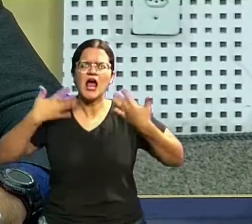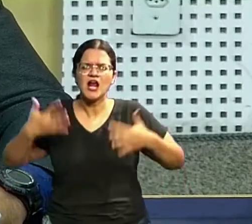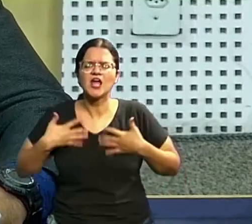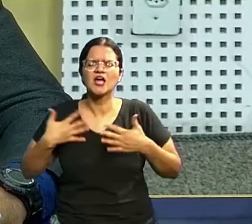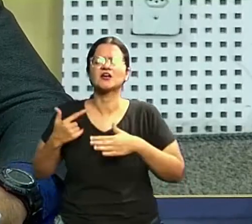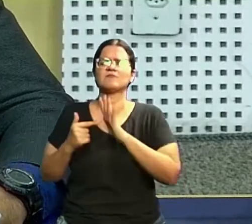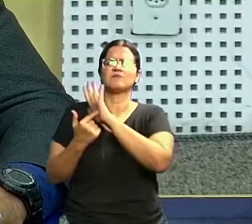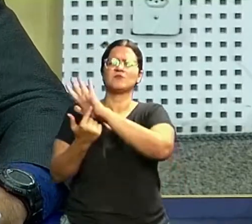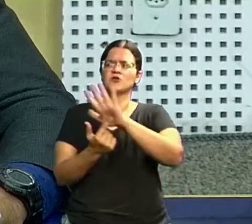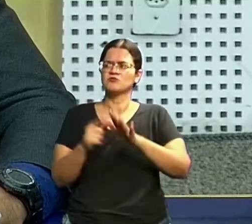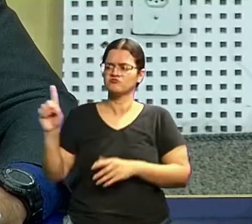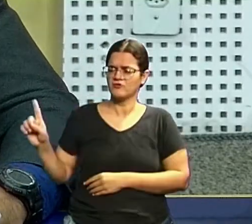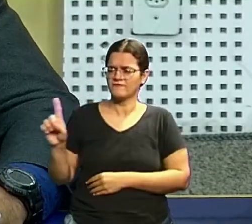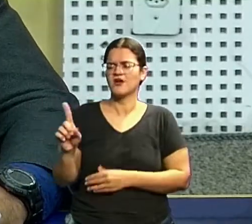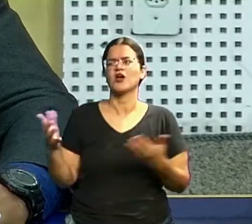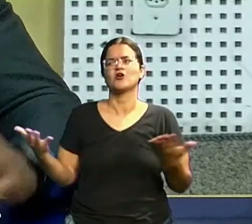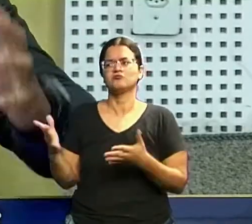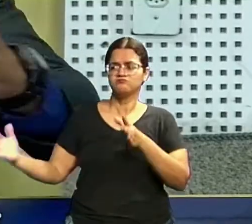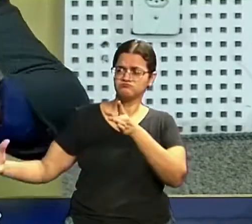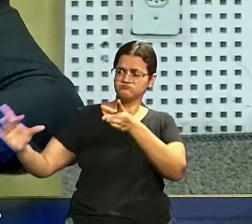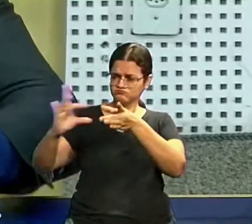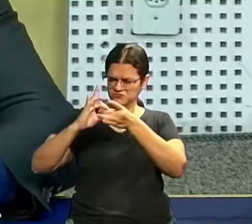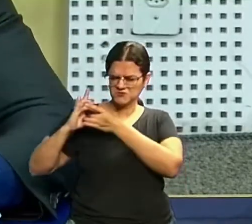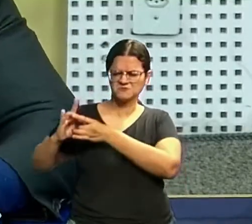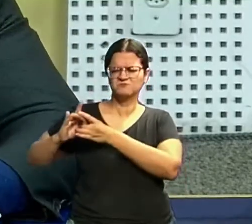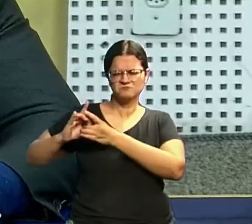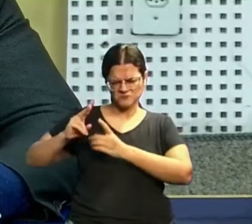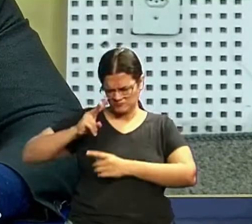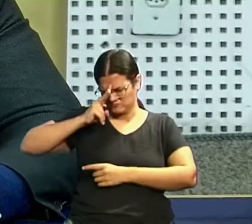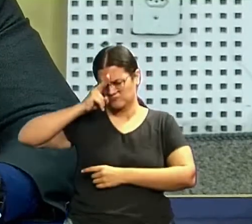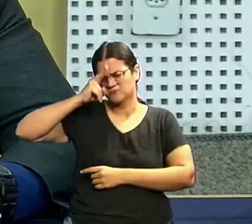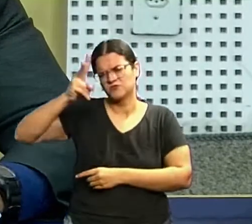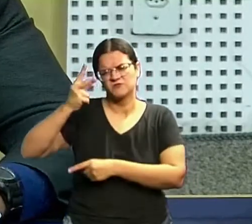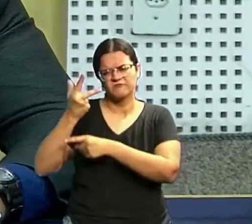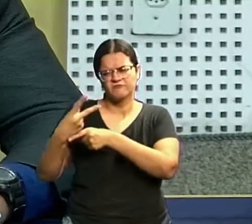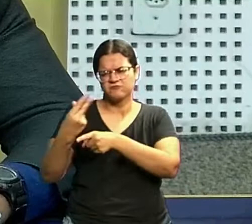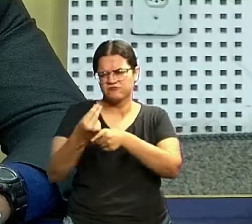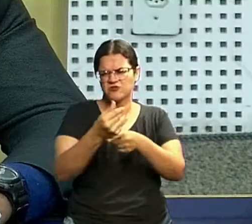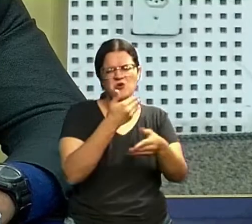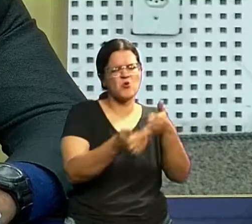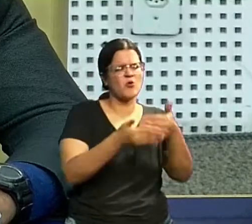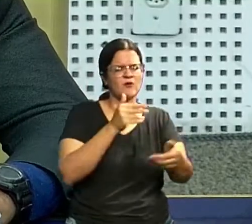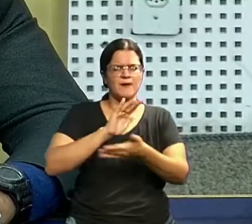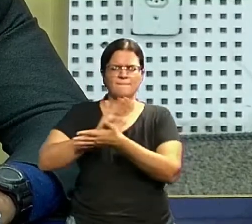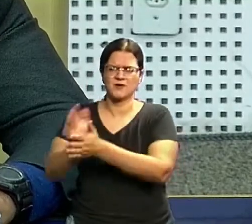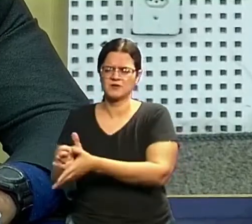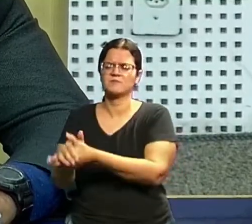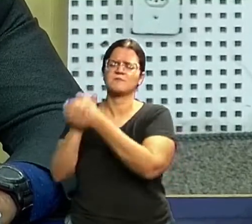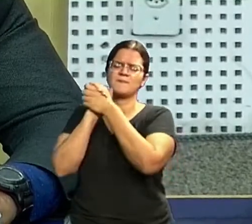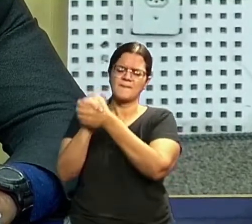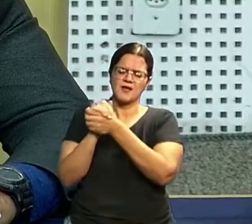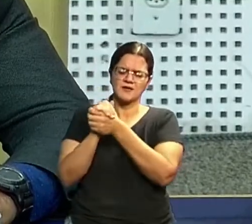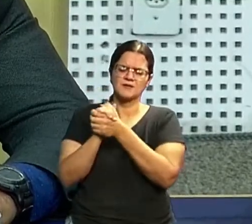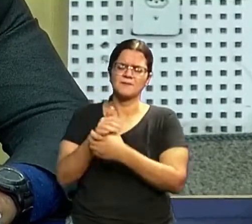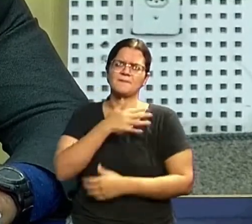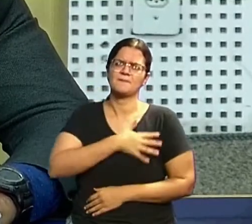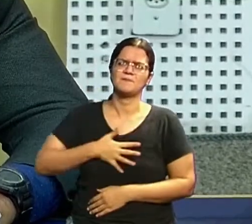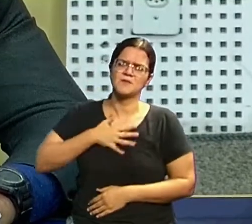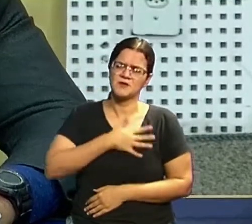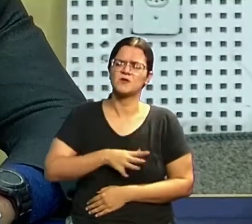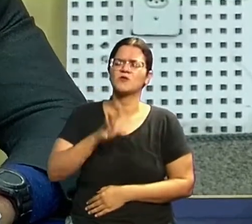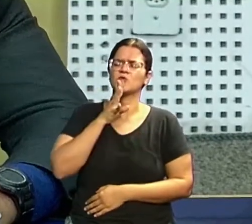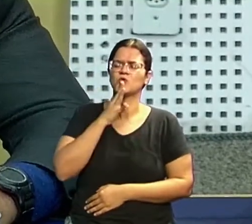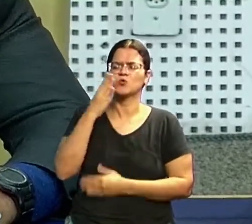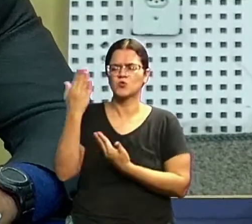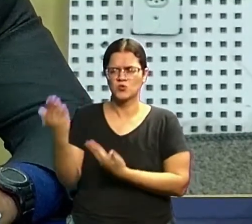felicidade de trazer você até aqui, para junto com você unir forças e vencer todo e qualquer tipo de preconceito. Parabéns, é um prazer